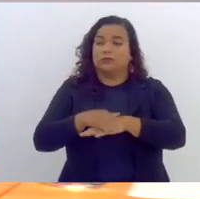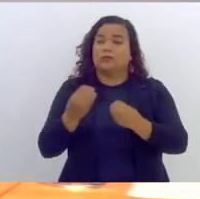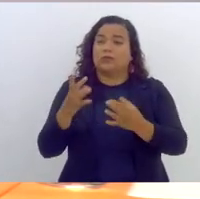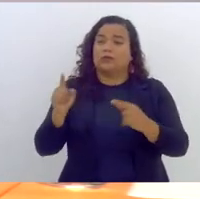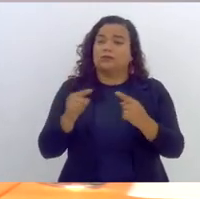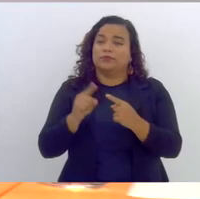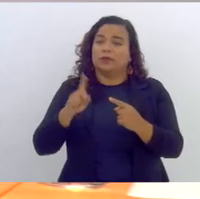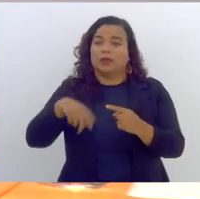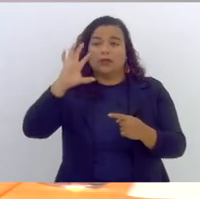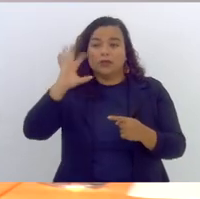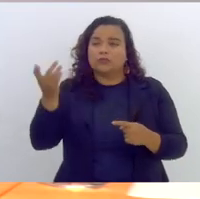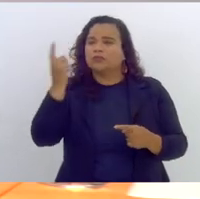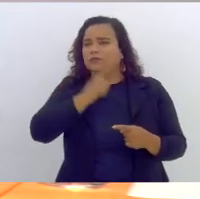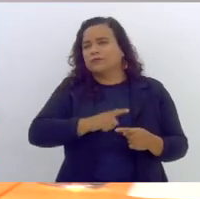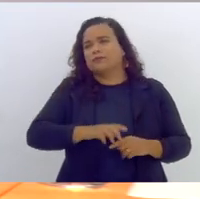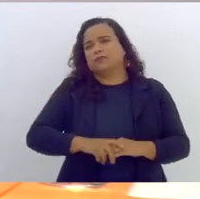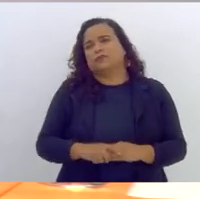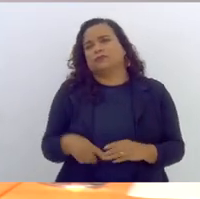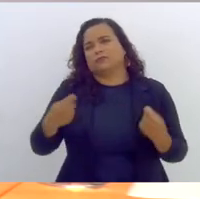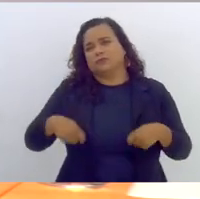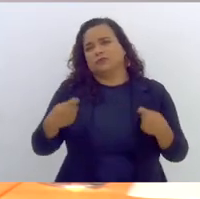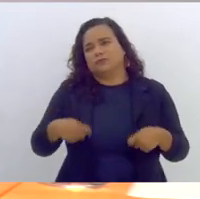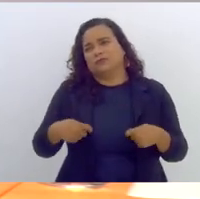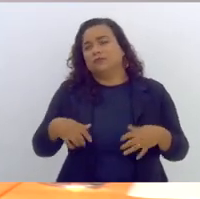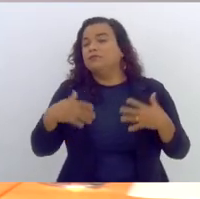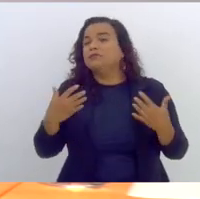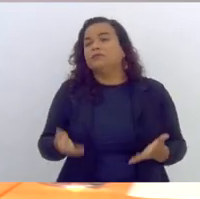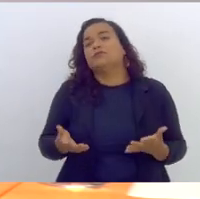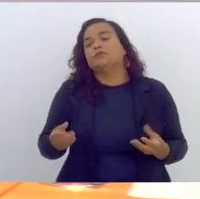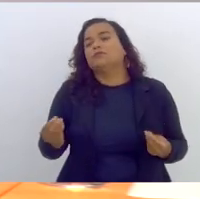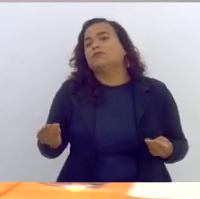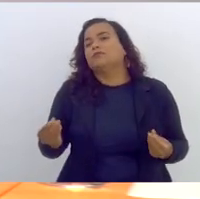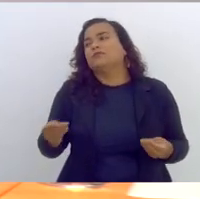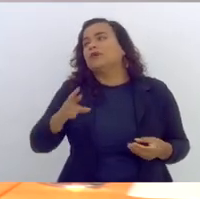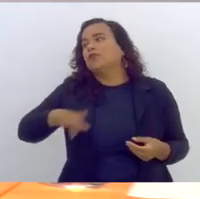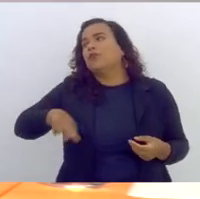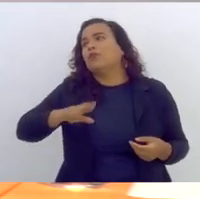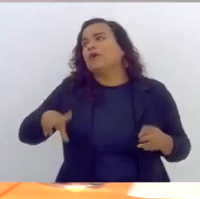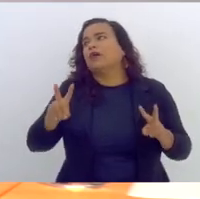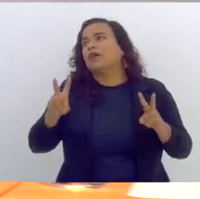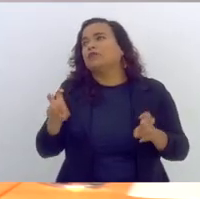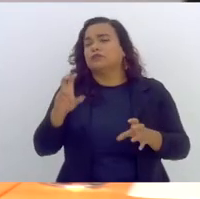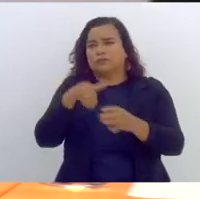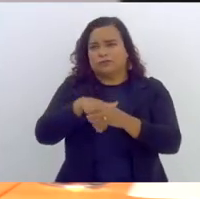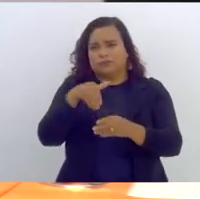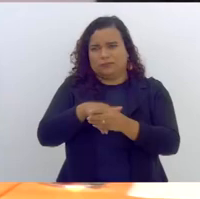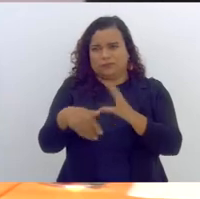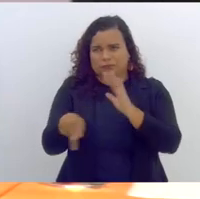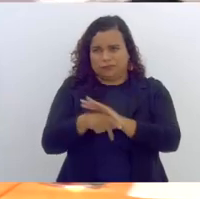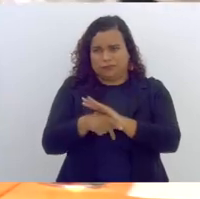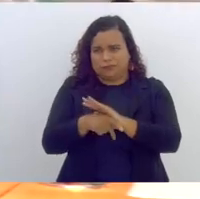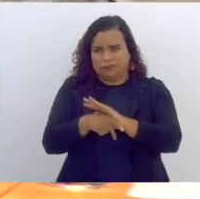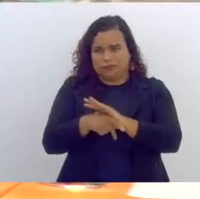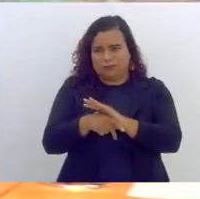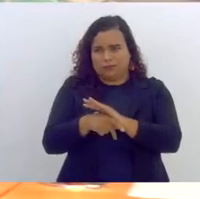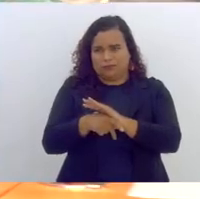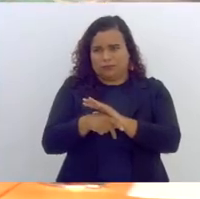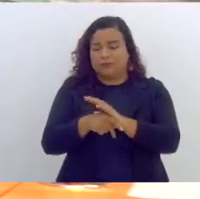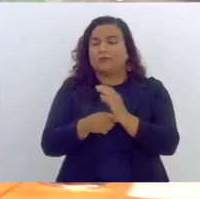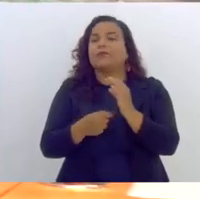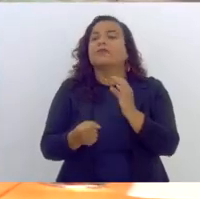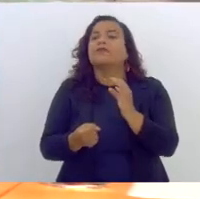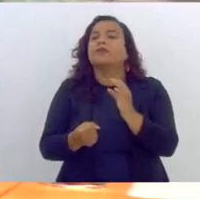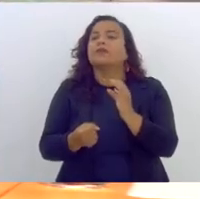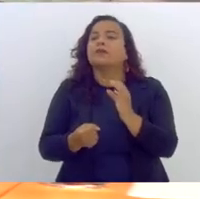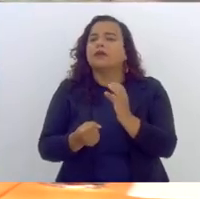seja solucionado então não tem não é uma questão eleitoreira cria-se Um Espantalho começa